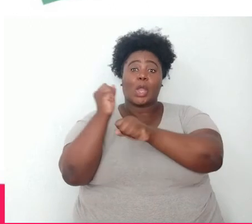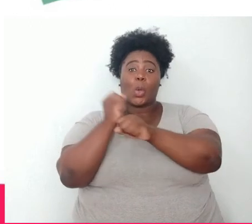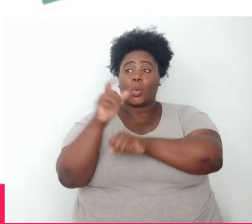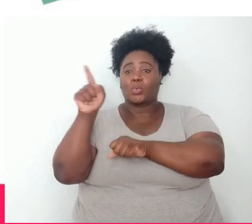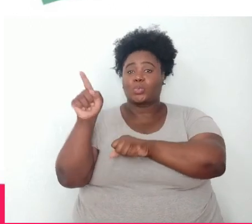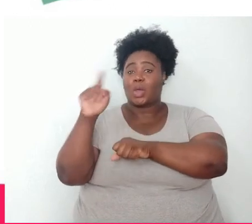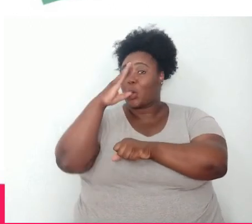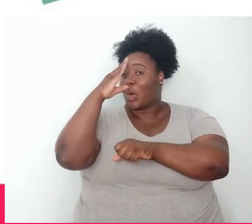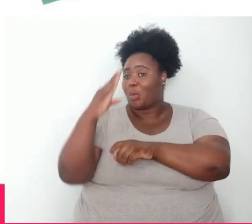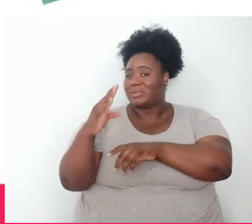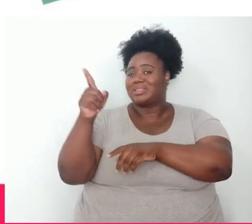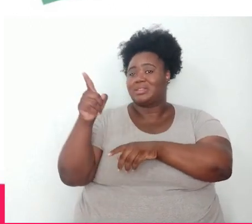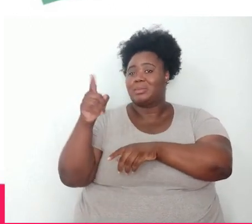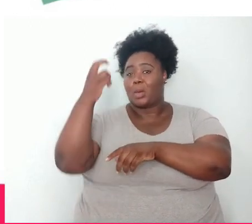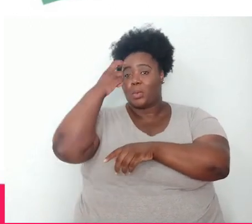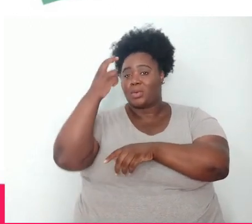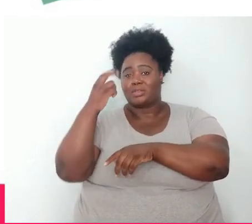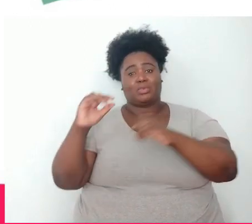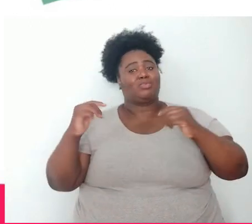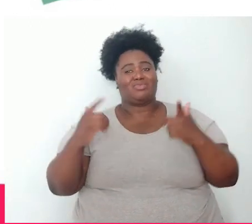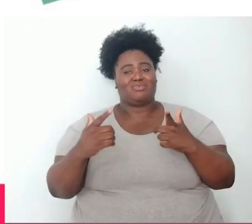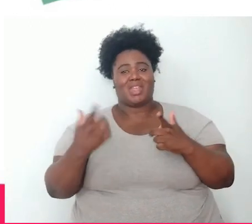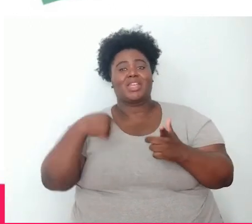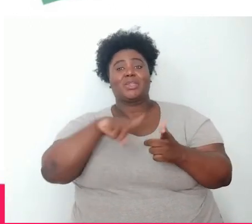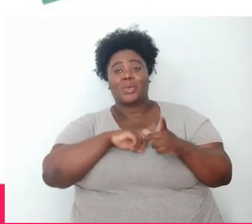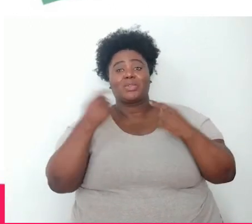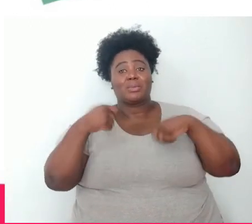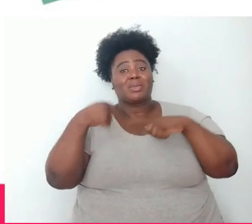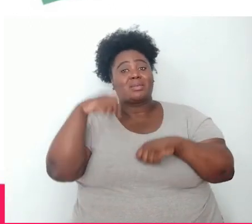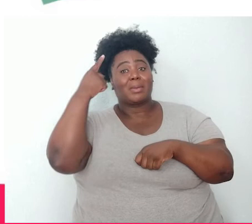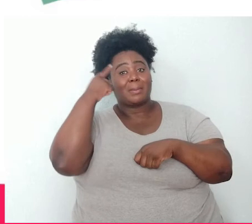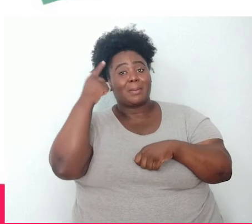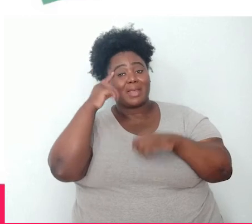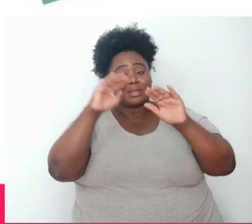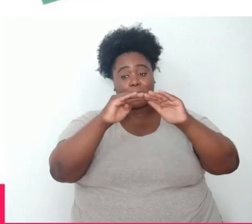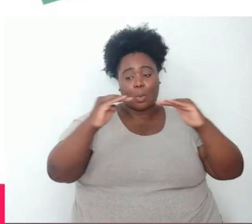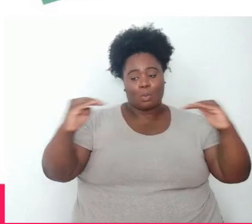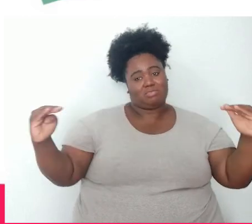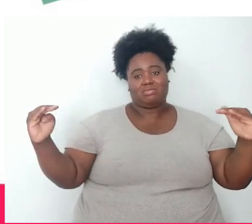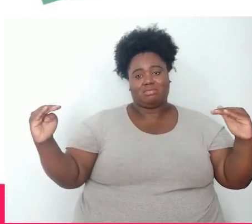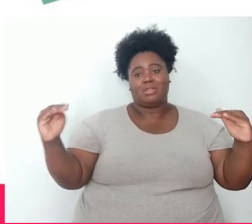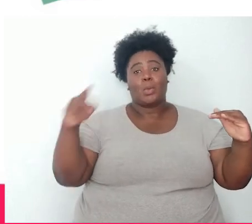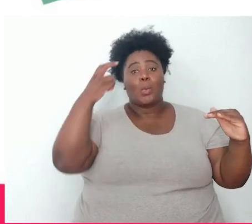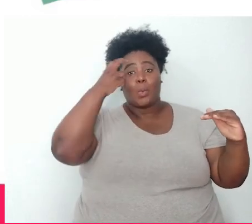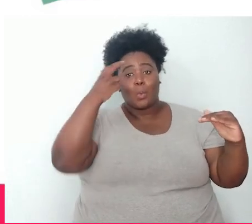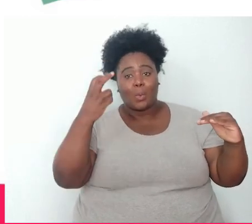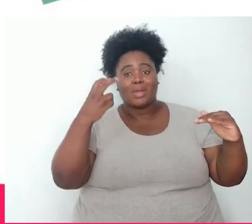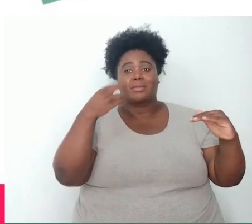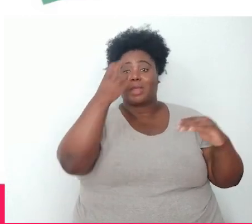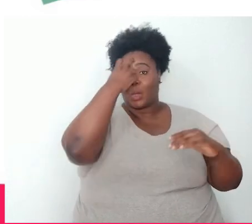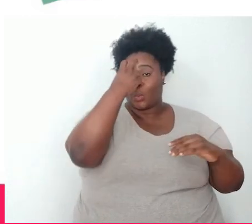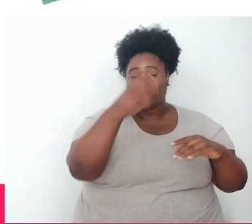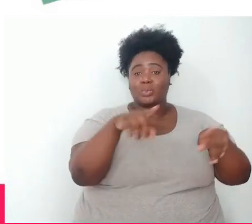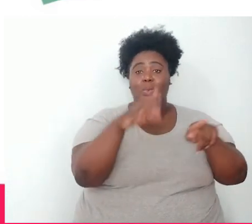constrói o principal conhecimento. E não existe isso, precisamos pensar de forma horizontal o